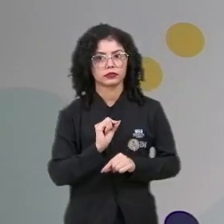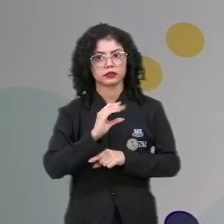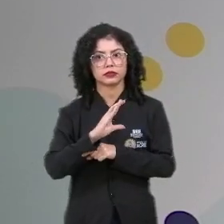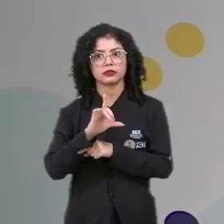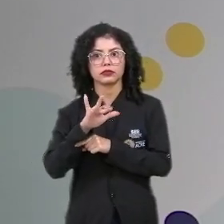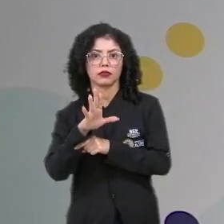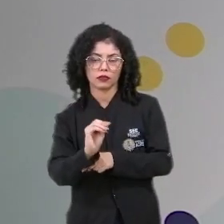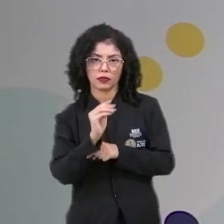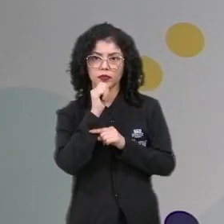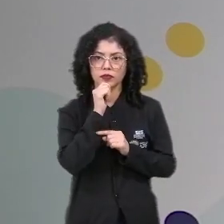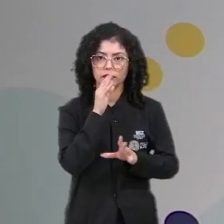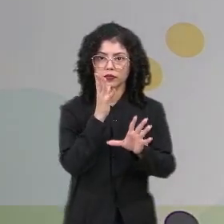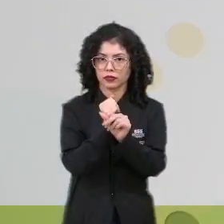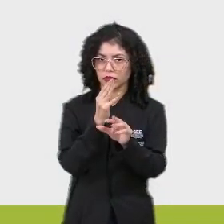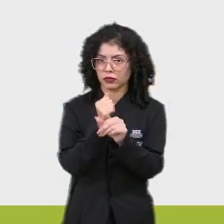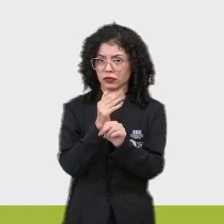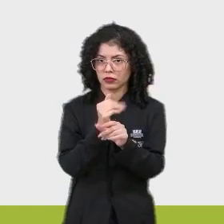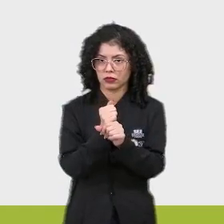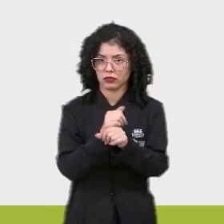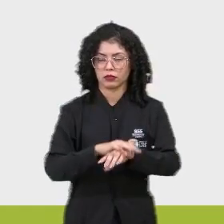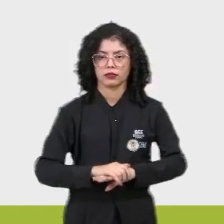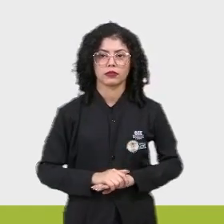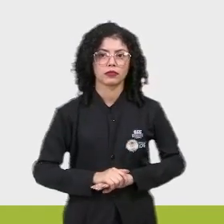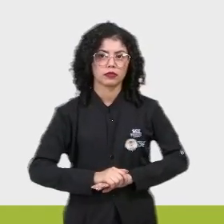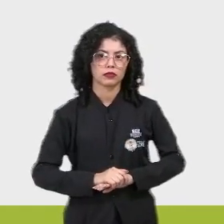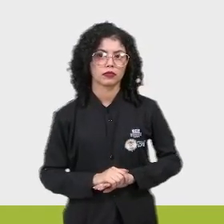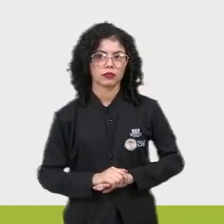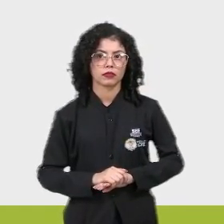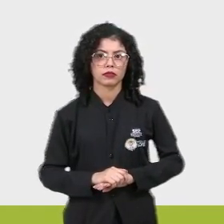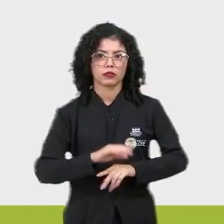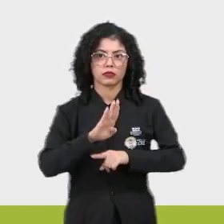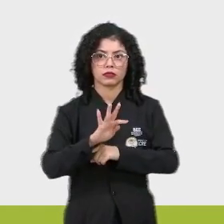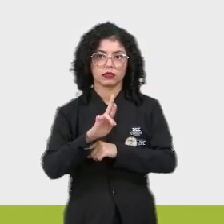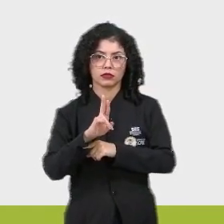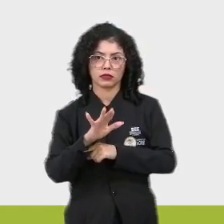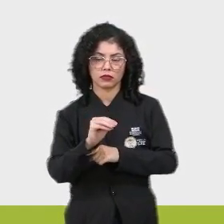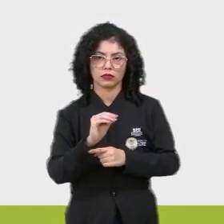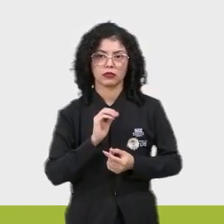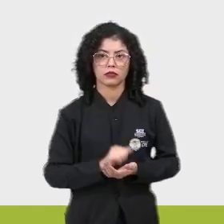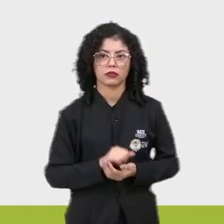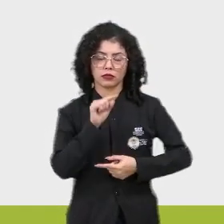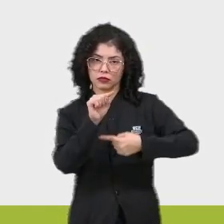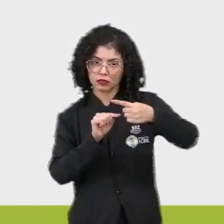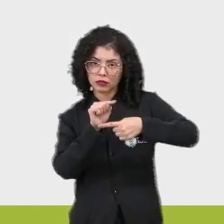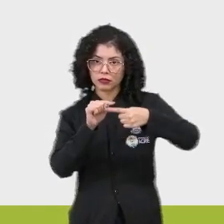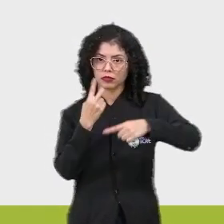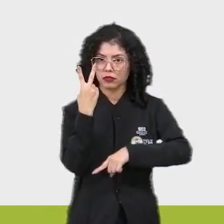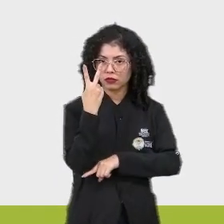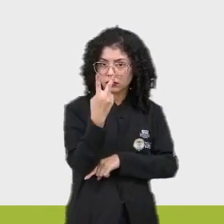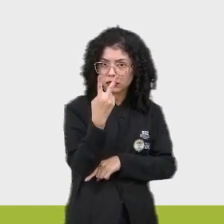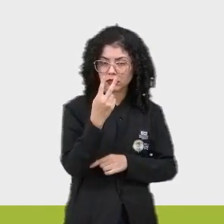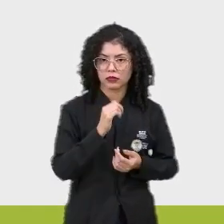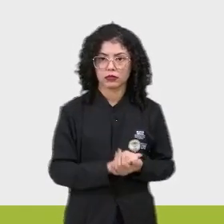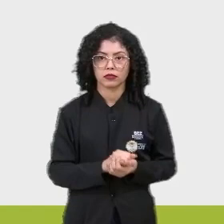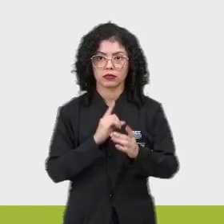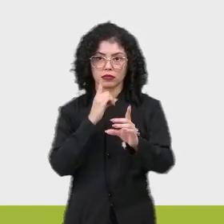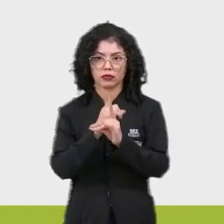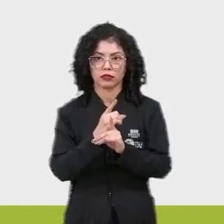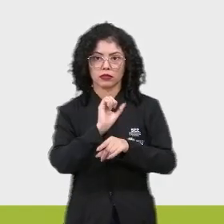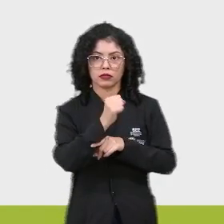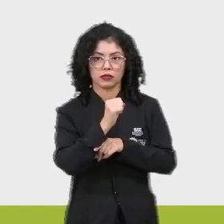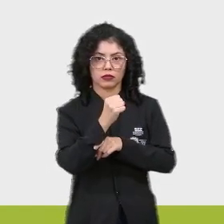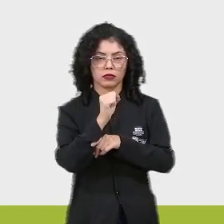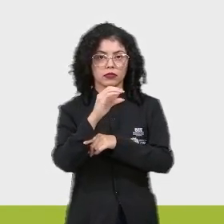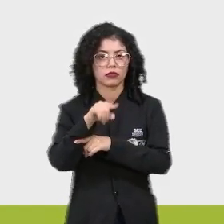somou com a massa do bário dividiu por 2 e encontrou